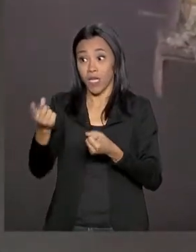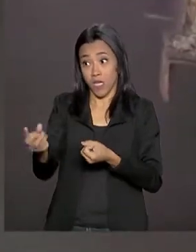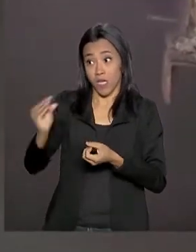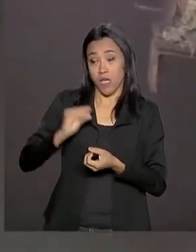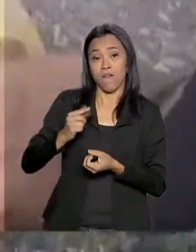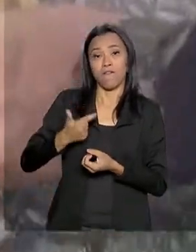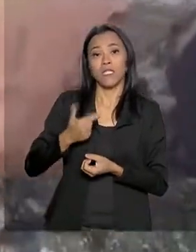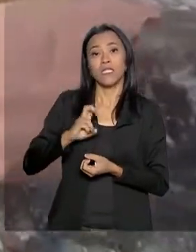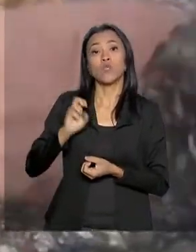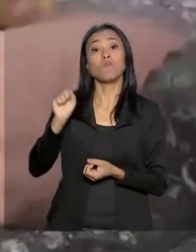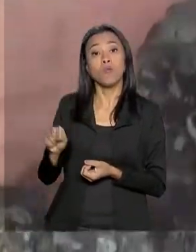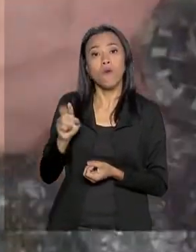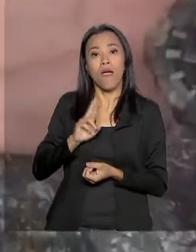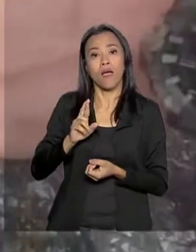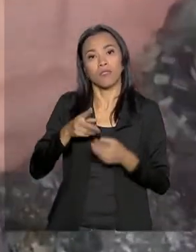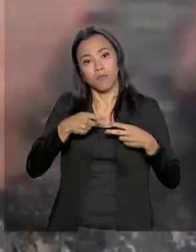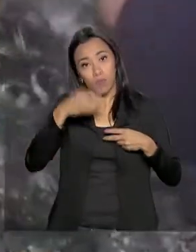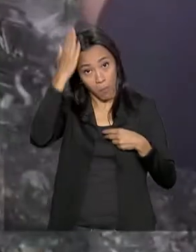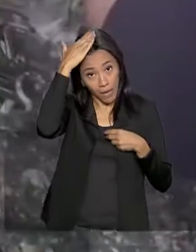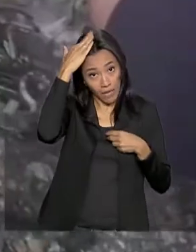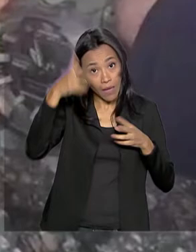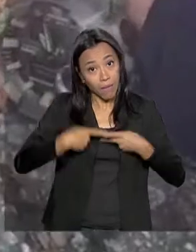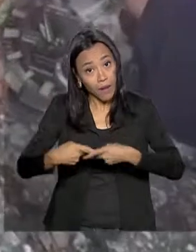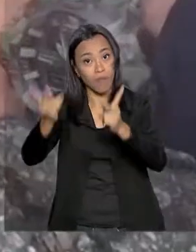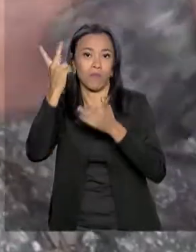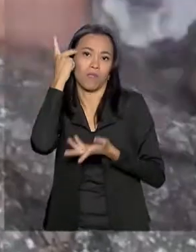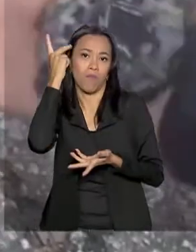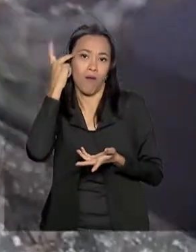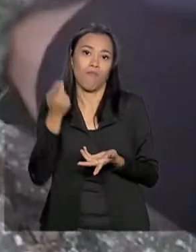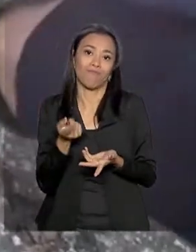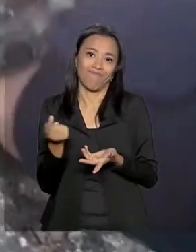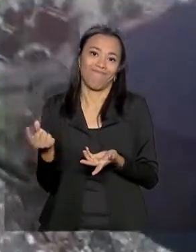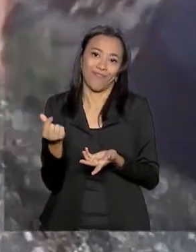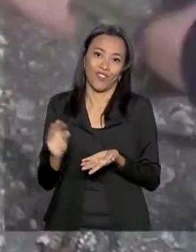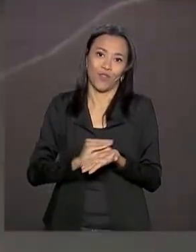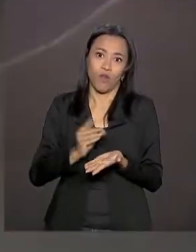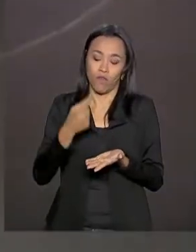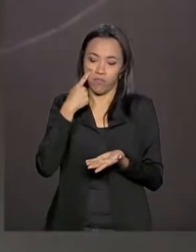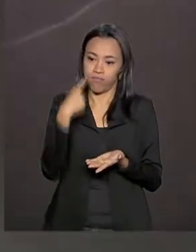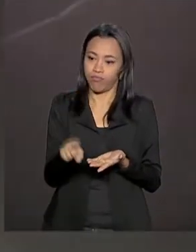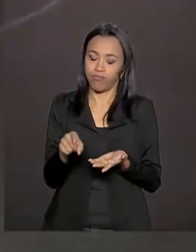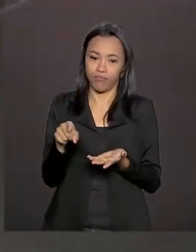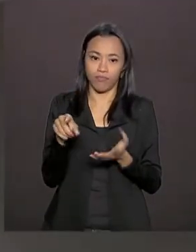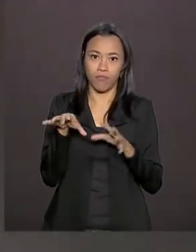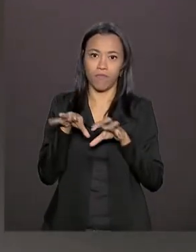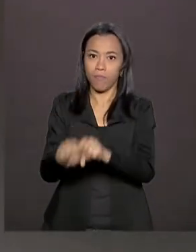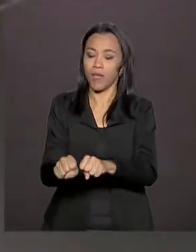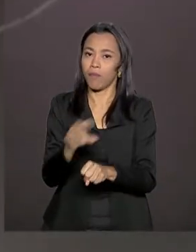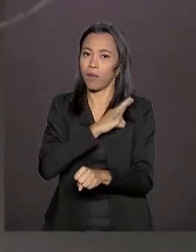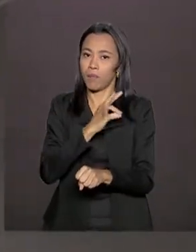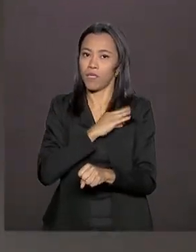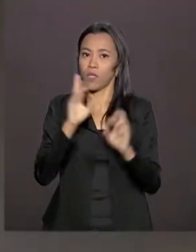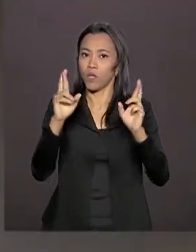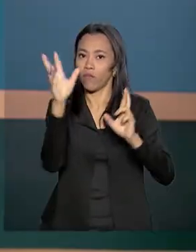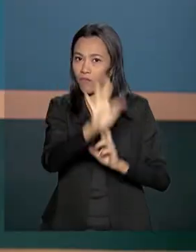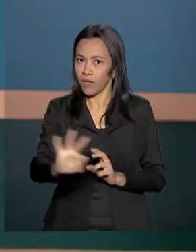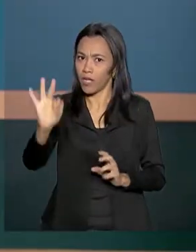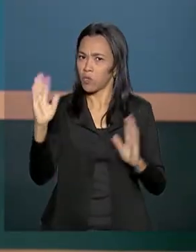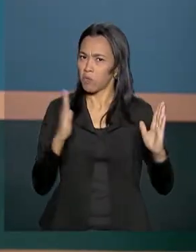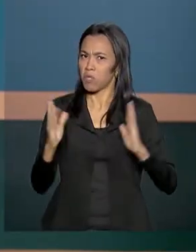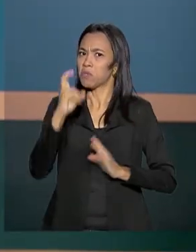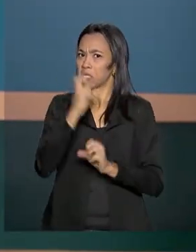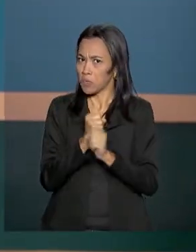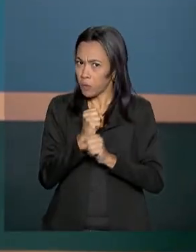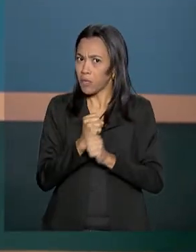trazer a mercadoria do paraná até a capital paulista foi a maior atenção individual de crack feita pela polícia rodoviária federal nos